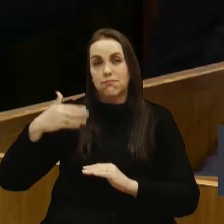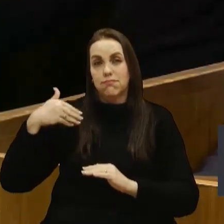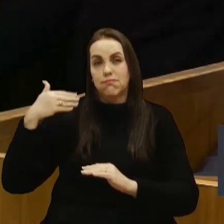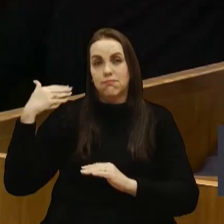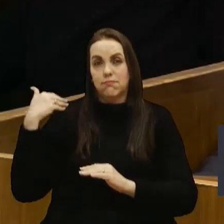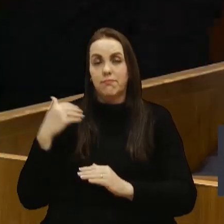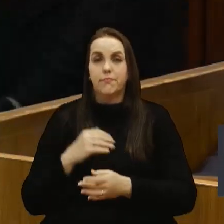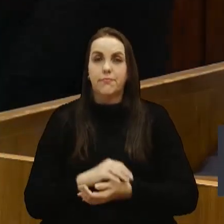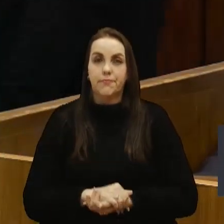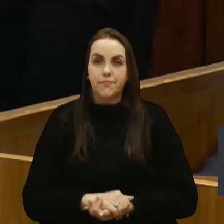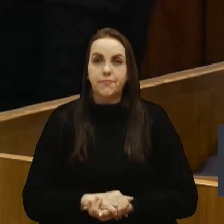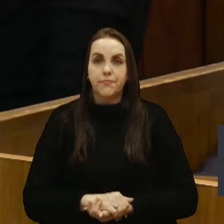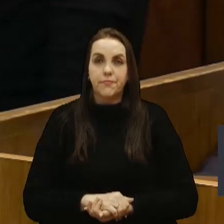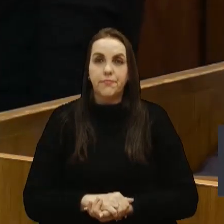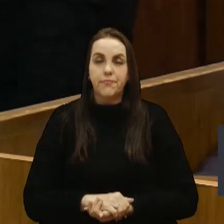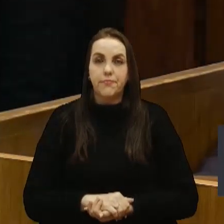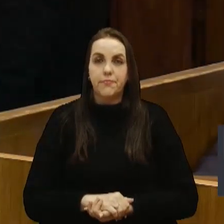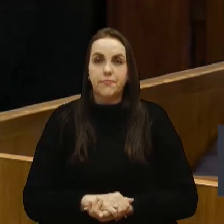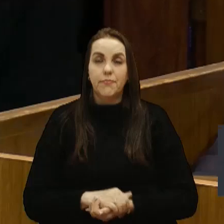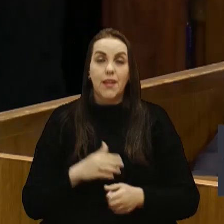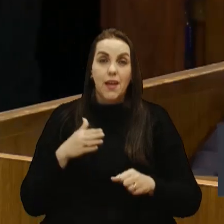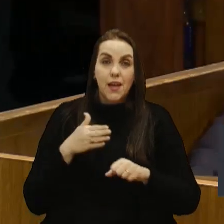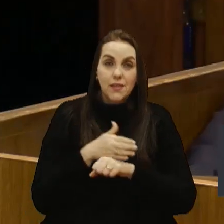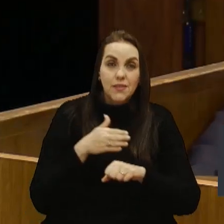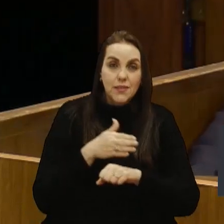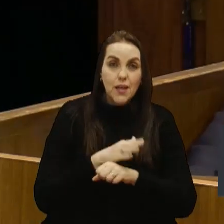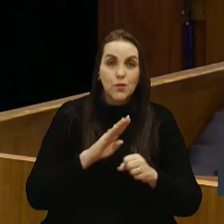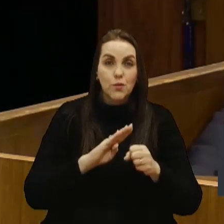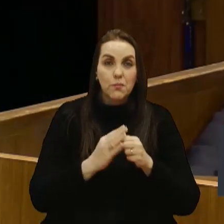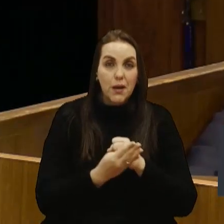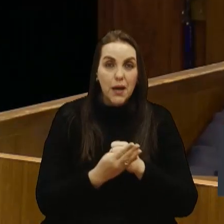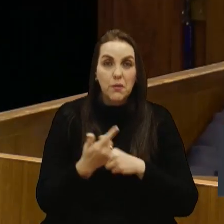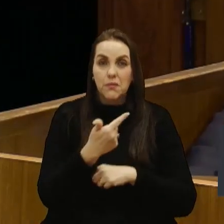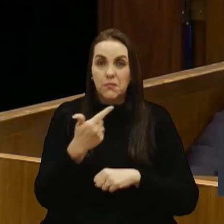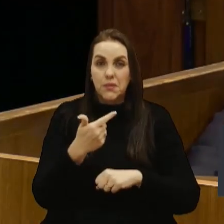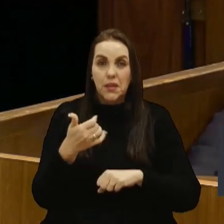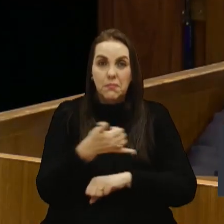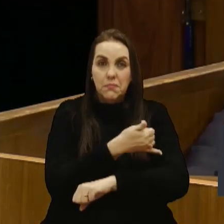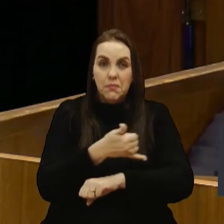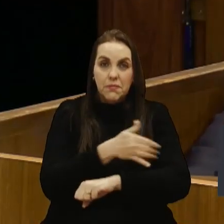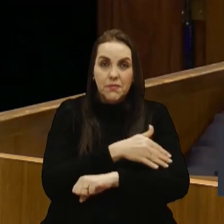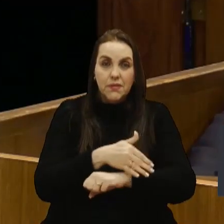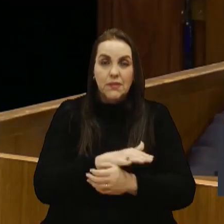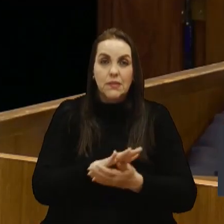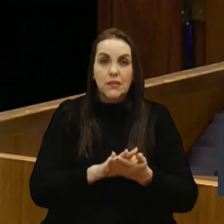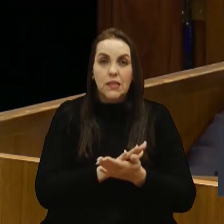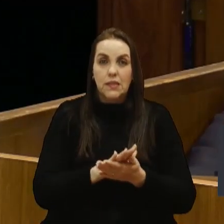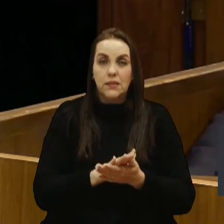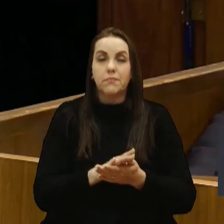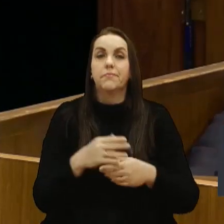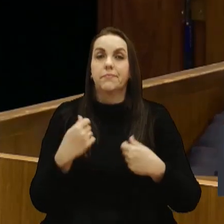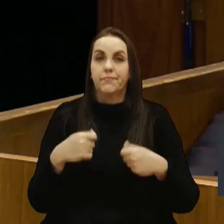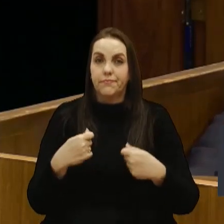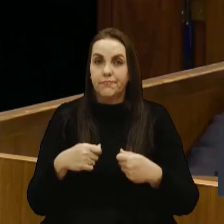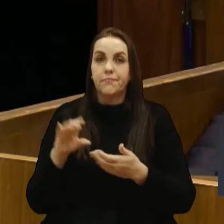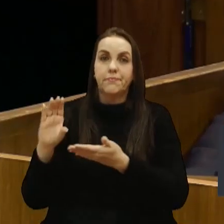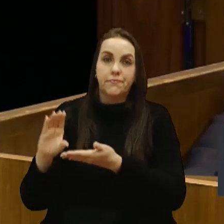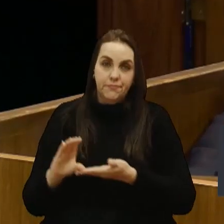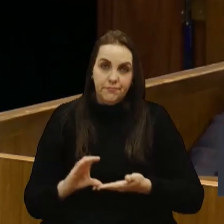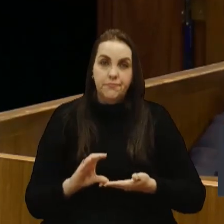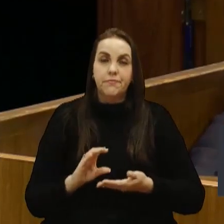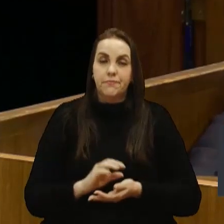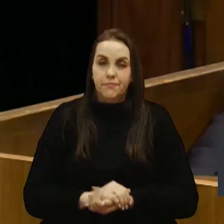muitos governos. Acessos aos bairros sem pavimentação, precisamos buscar